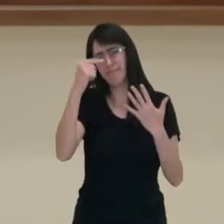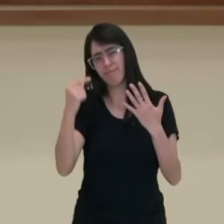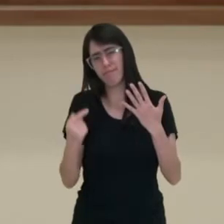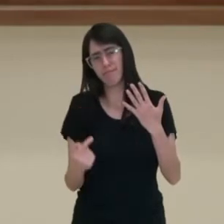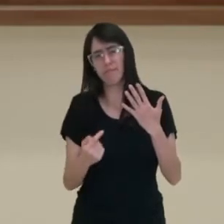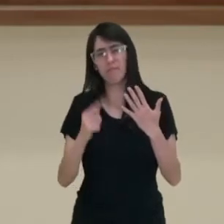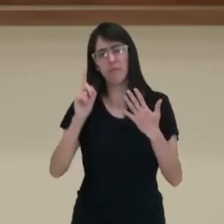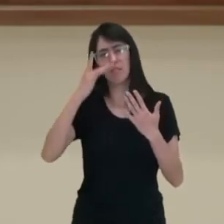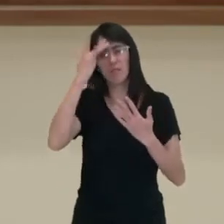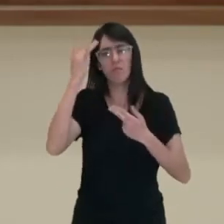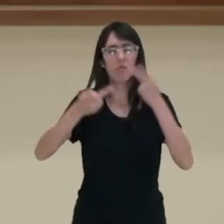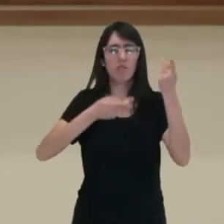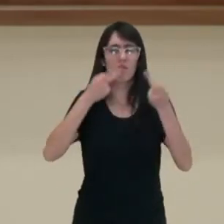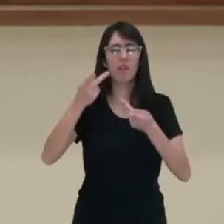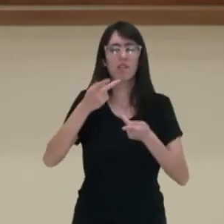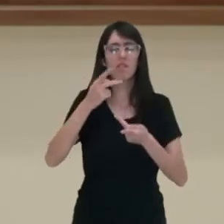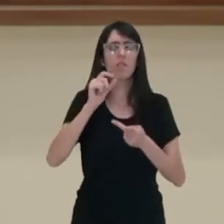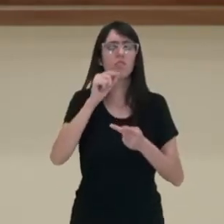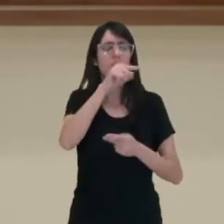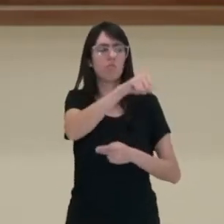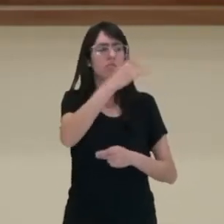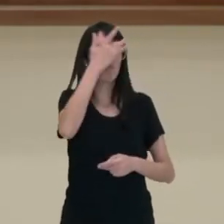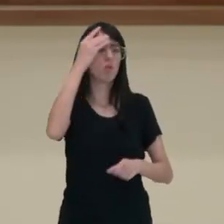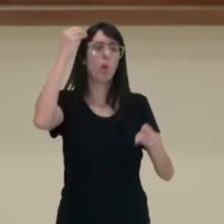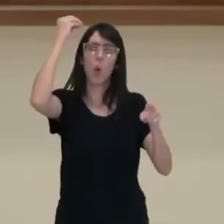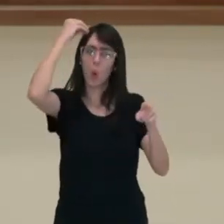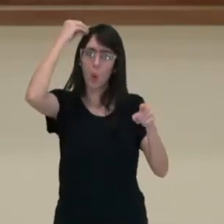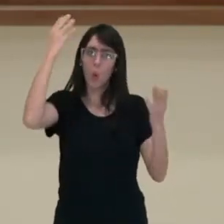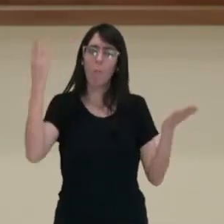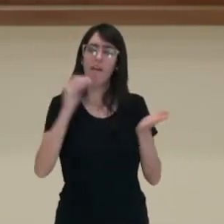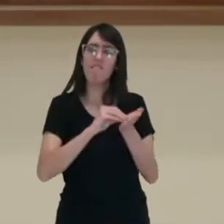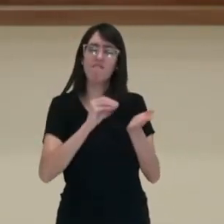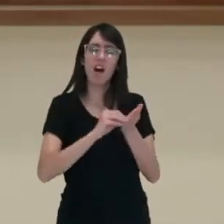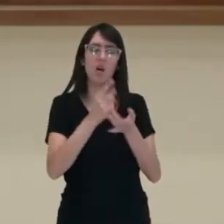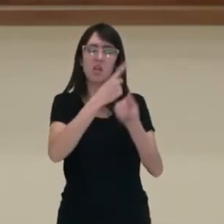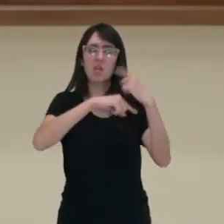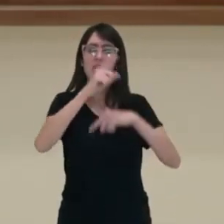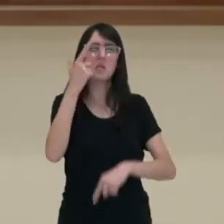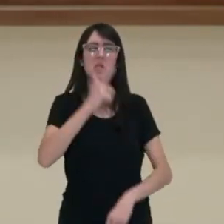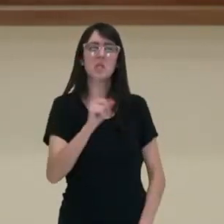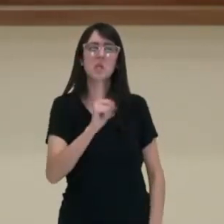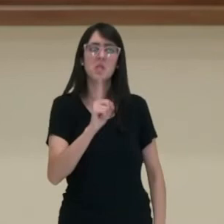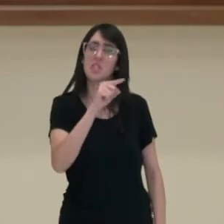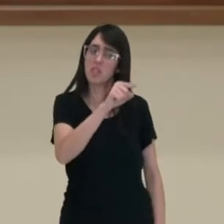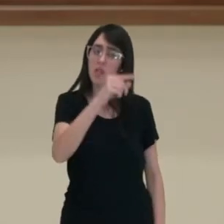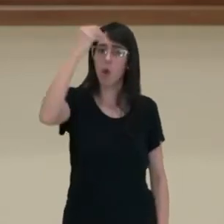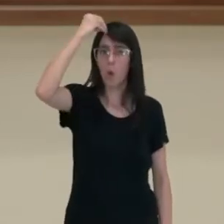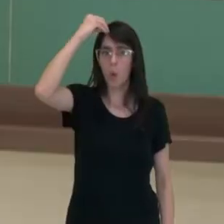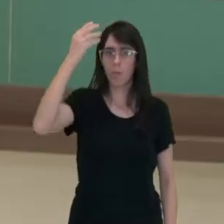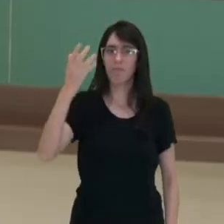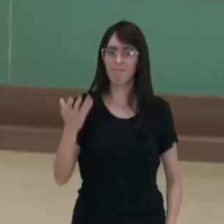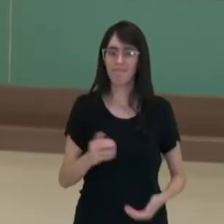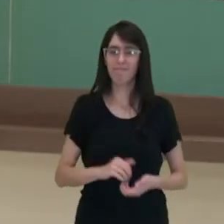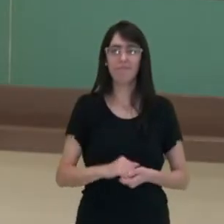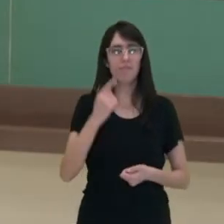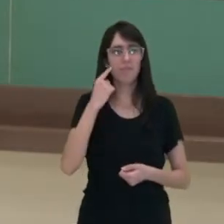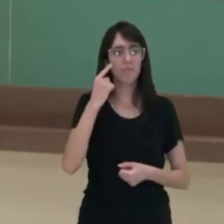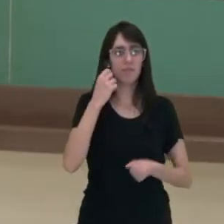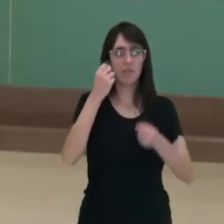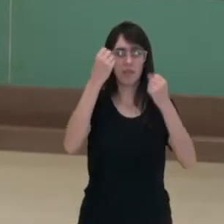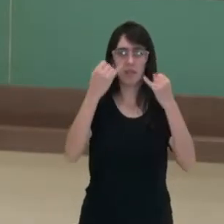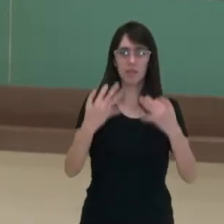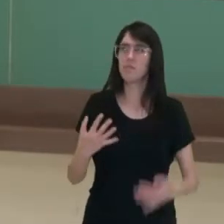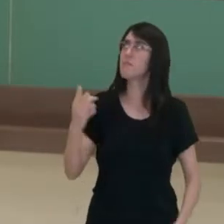discursos que acabam culpabilizando o sujeito pelo seu sucesso ou seu fracasso. Então vamos ler aqui o que diz a